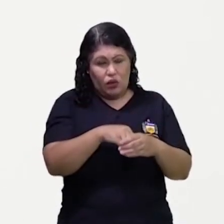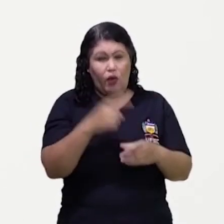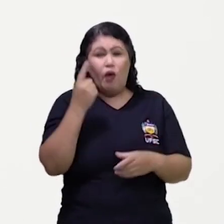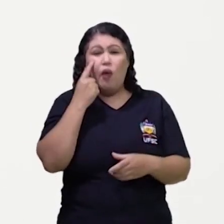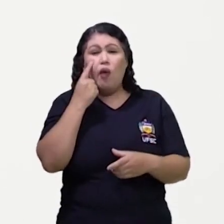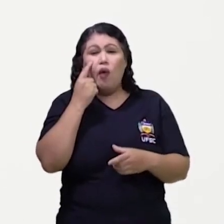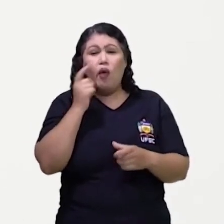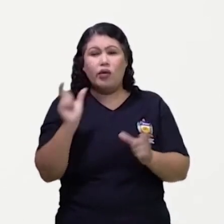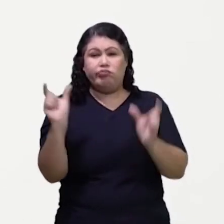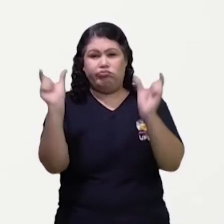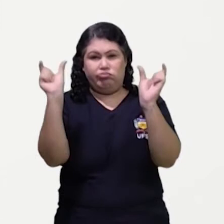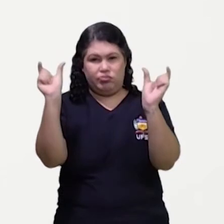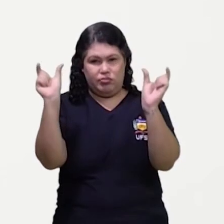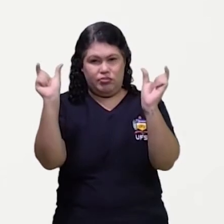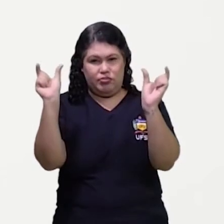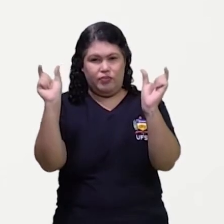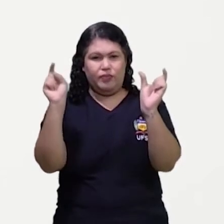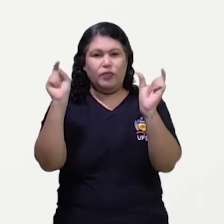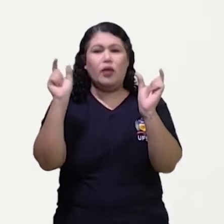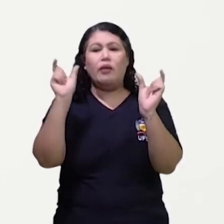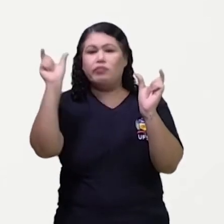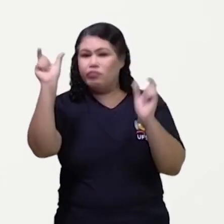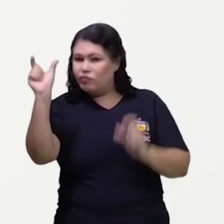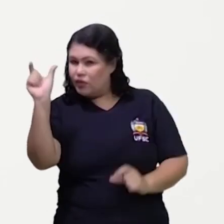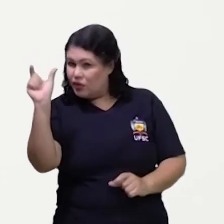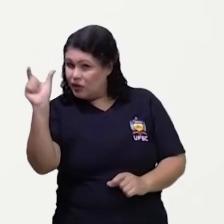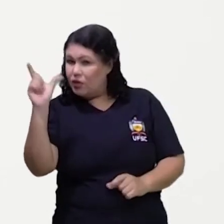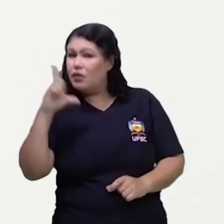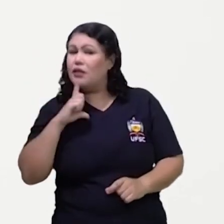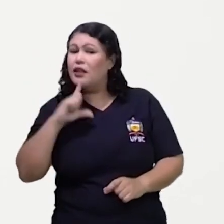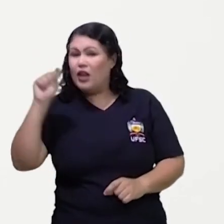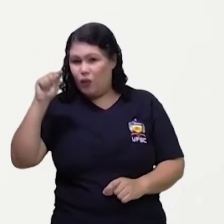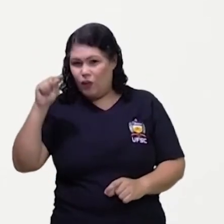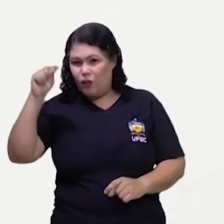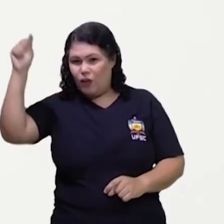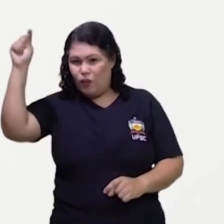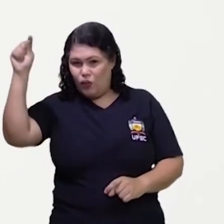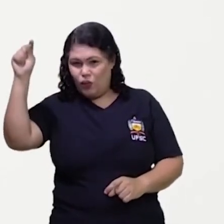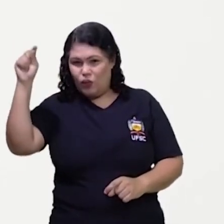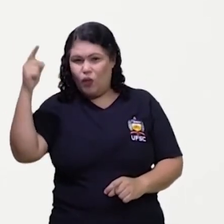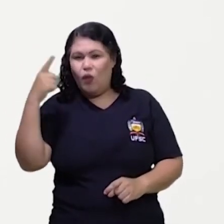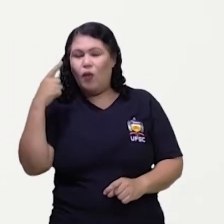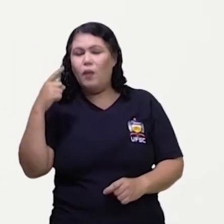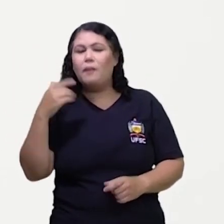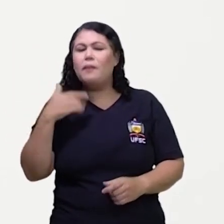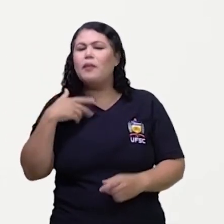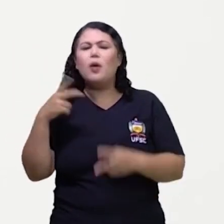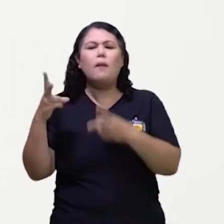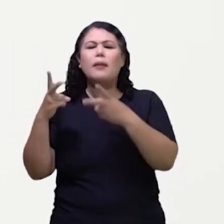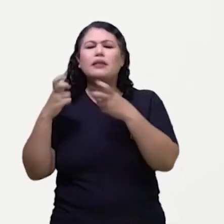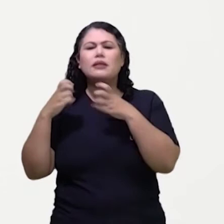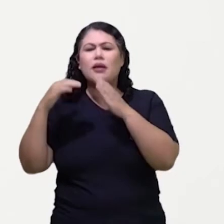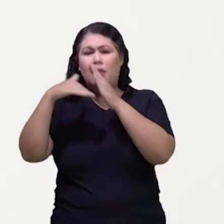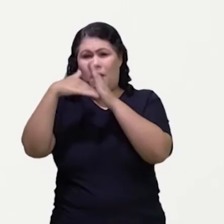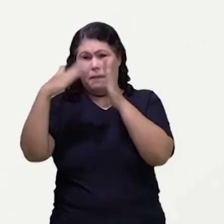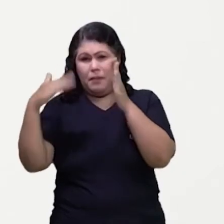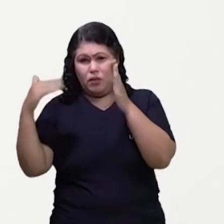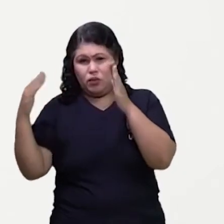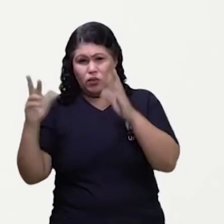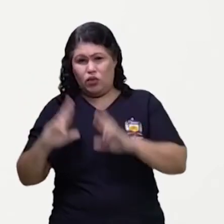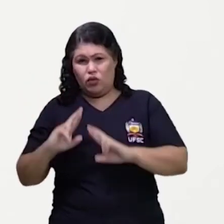agudo. Aqui tem acento? Não, não tem. Mas na hora de pronunciar, eu percebo que eu